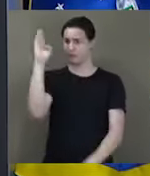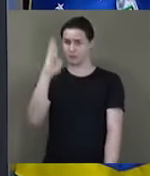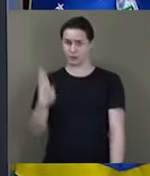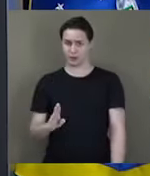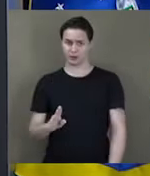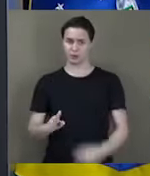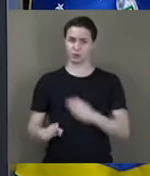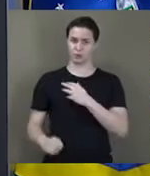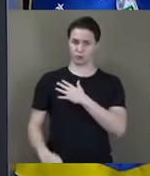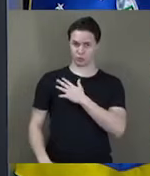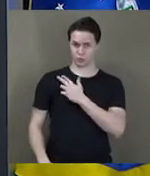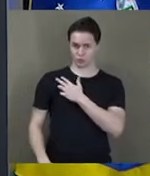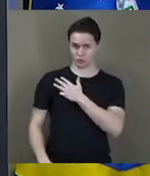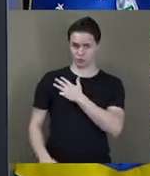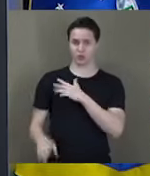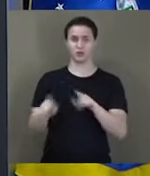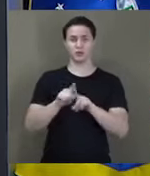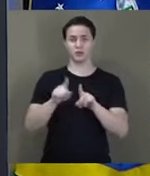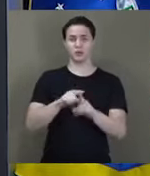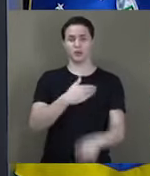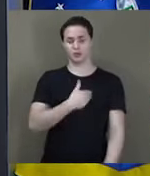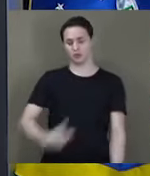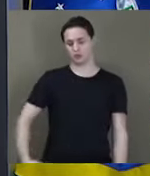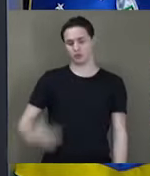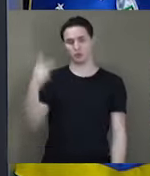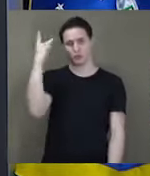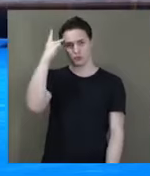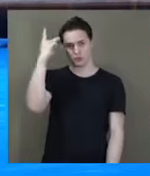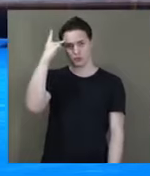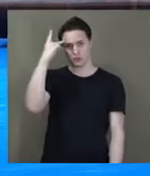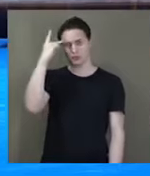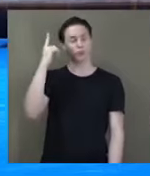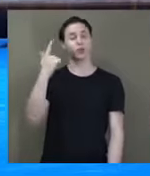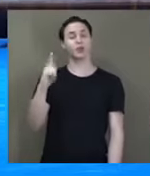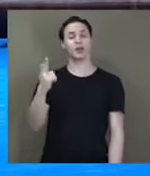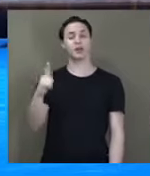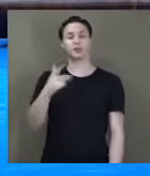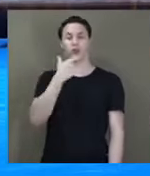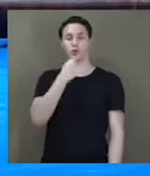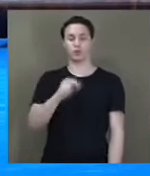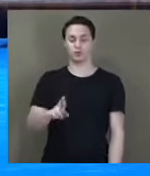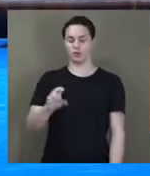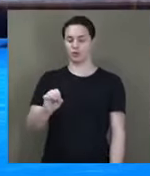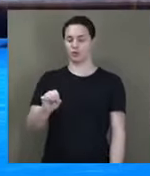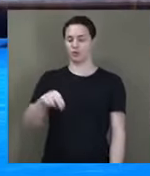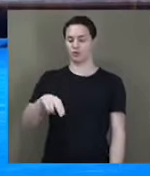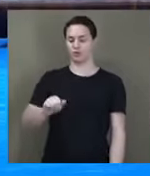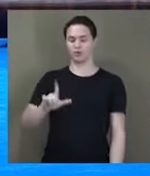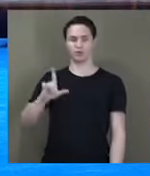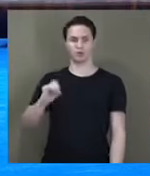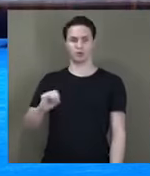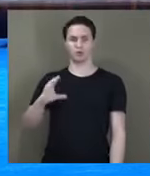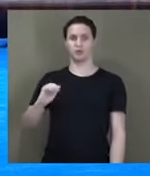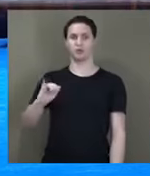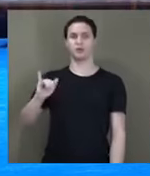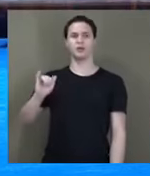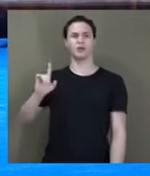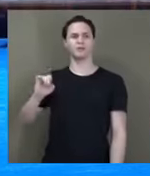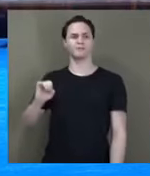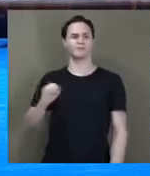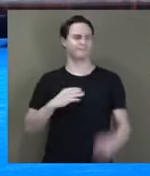e o de Goiás Ronaldo Caiado agradecido Deus e saúde pátria amada Obrigado Senador